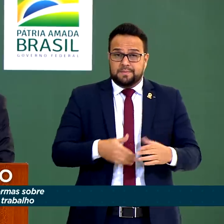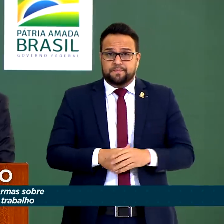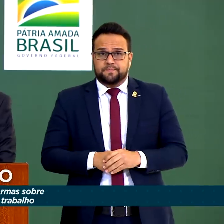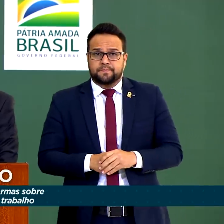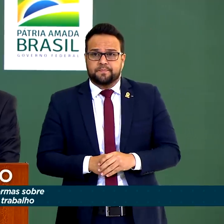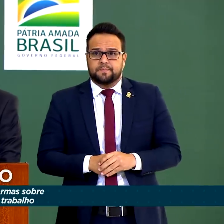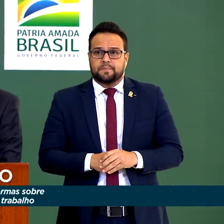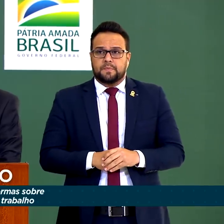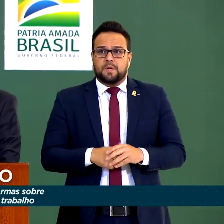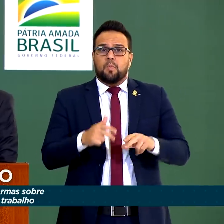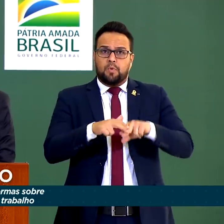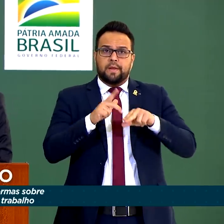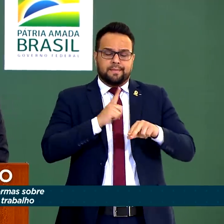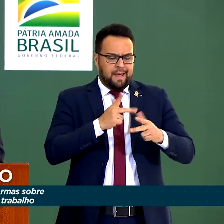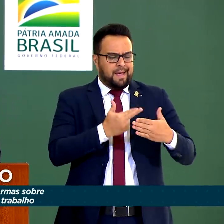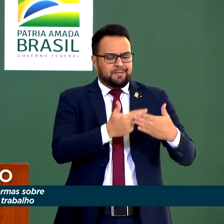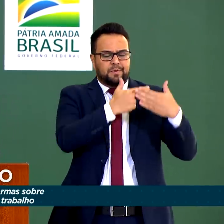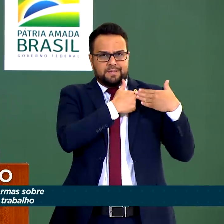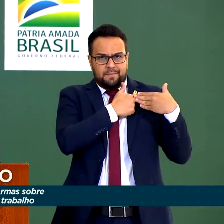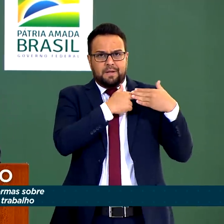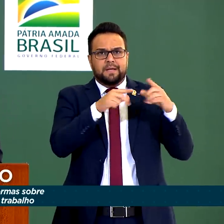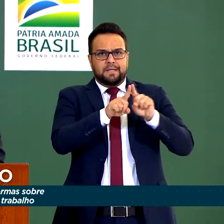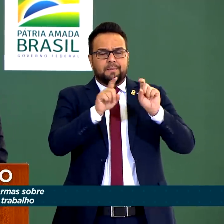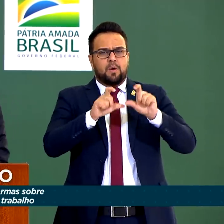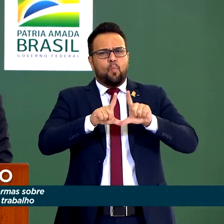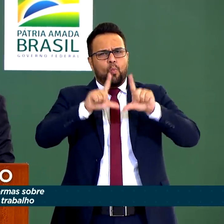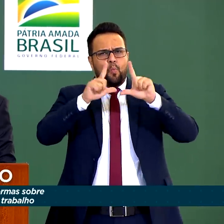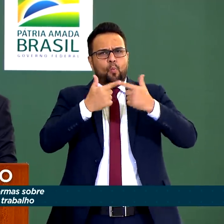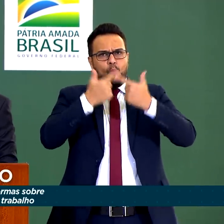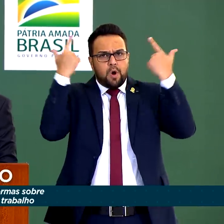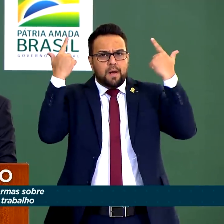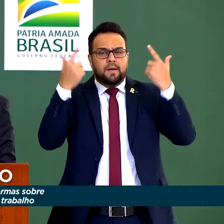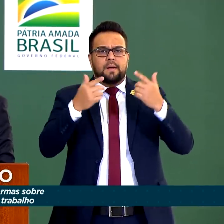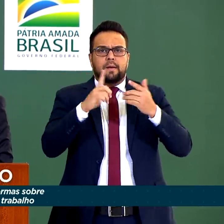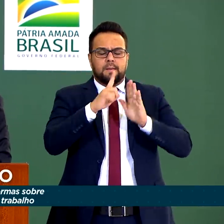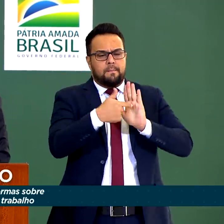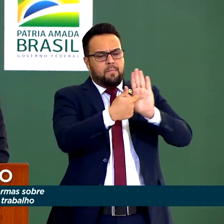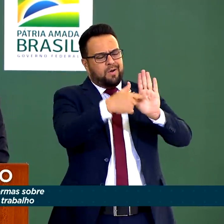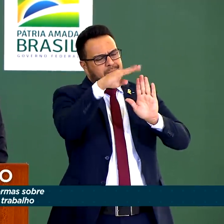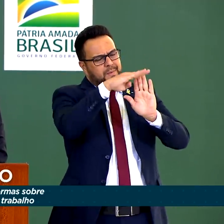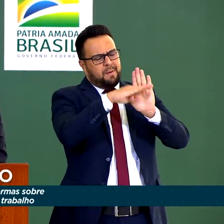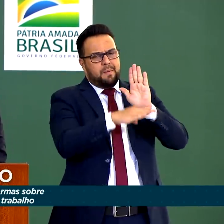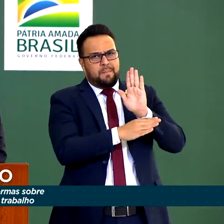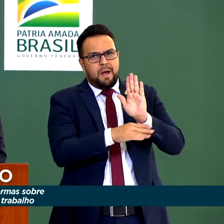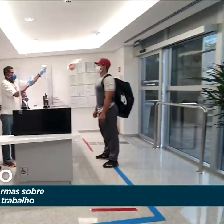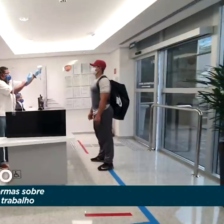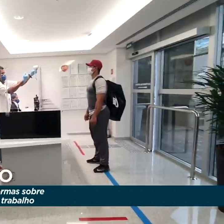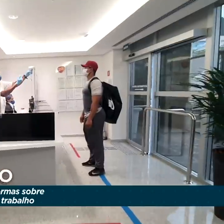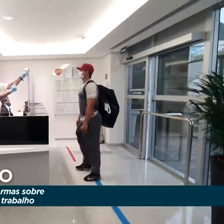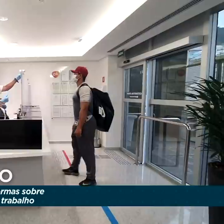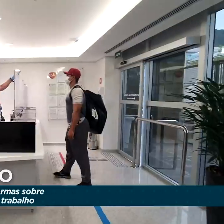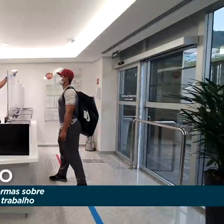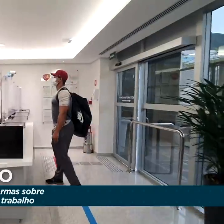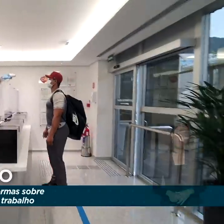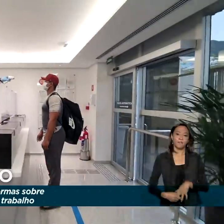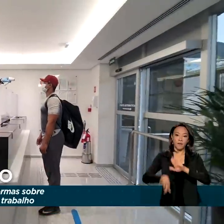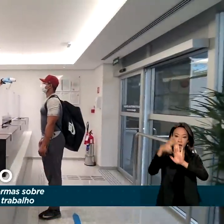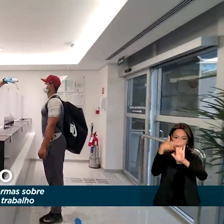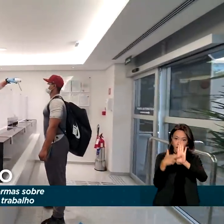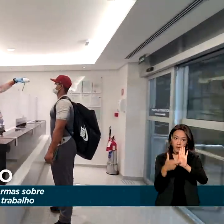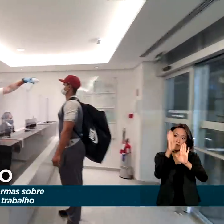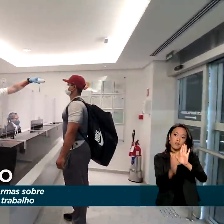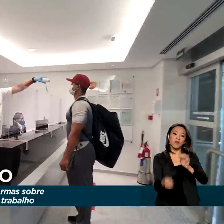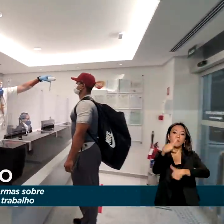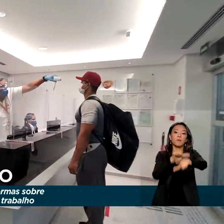processo com responsabilidade transparência e altíssimo nível de consenso entre trabalhadores e empregadores as normas